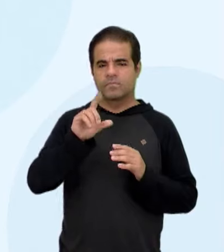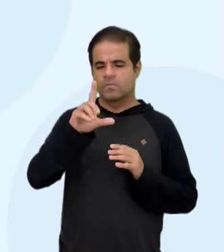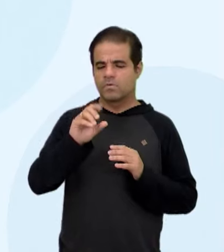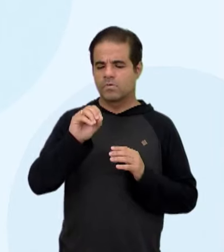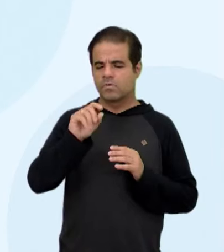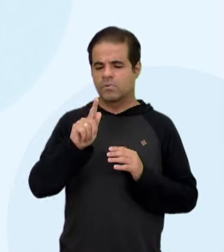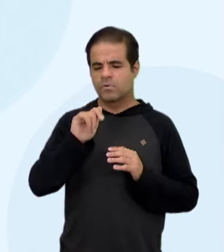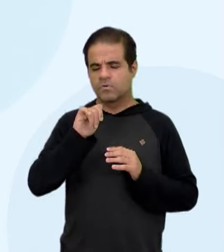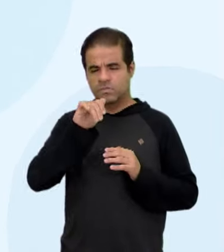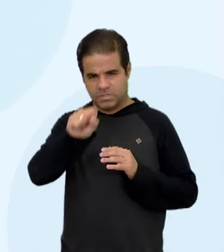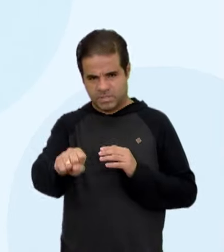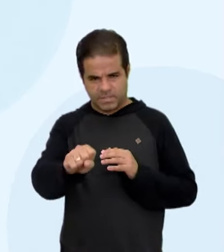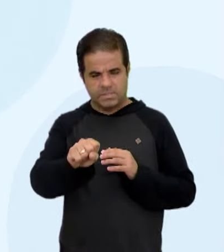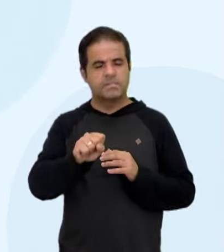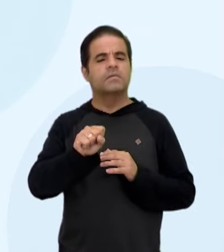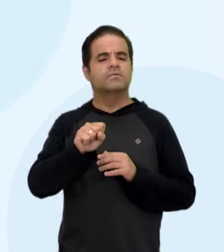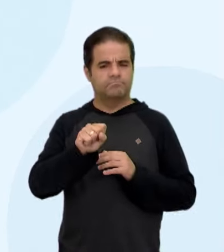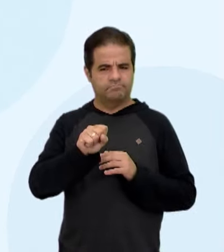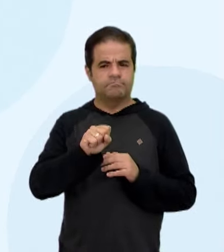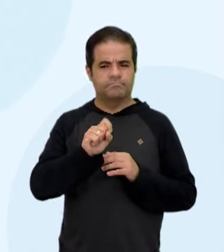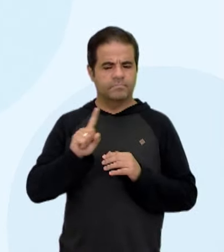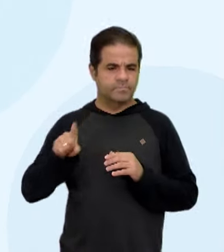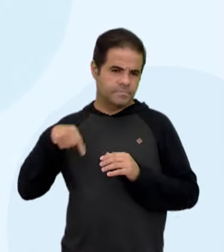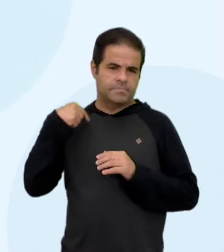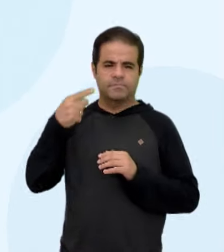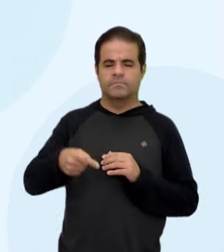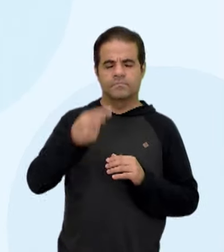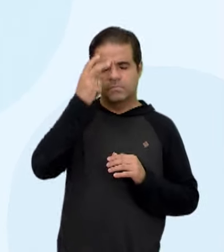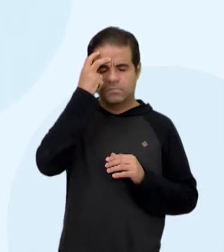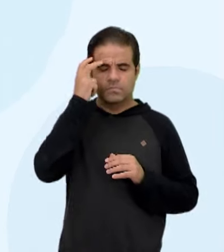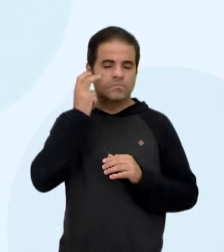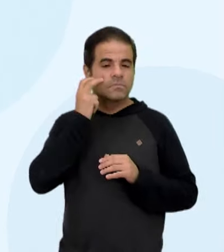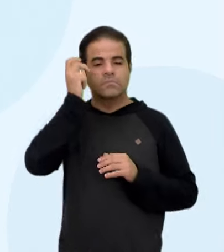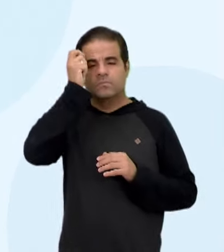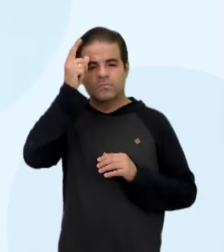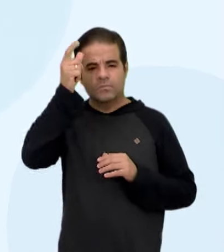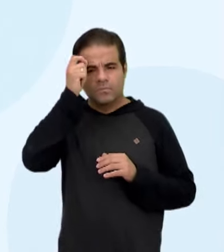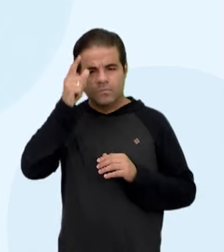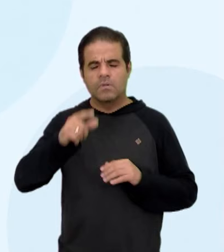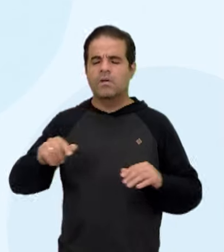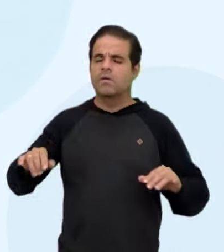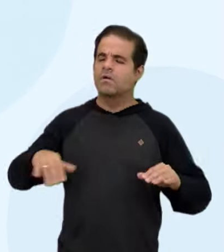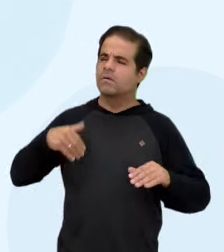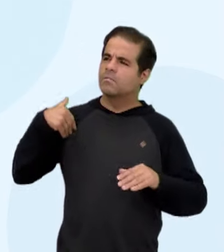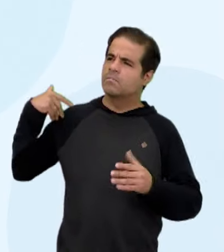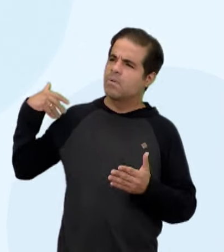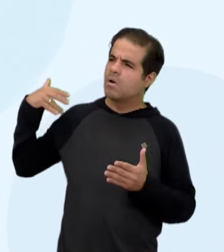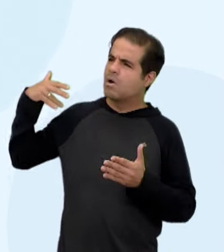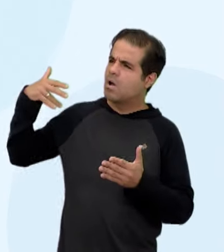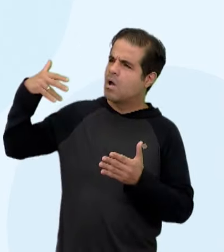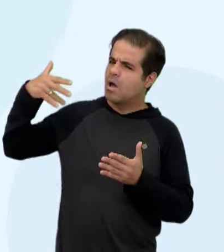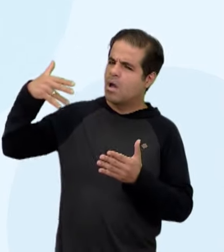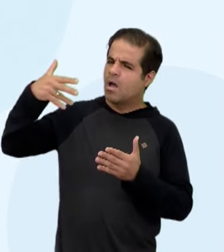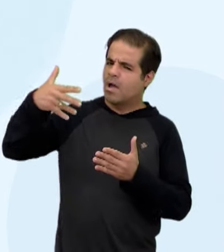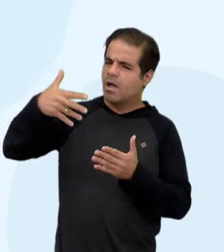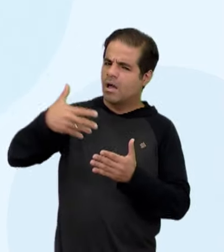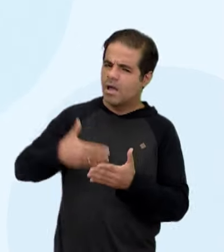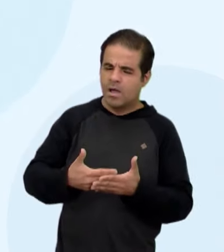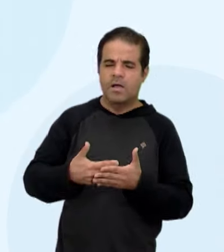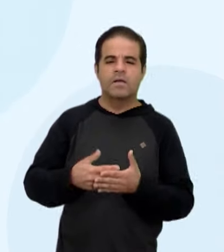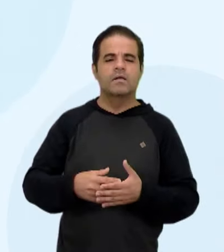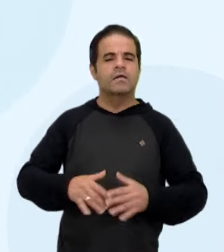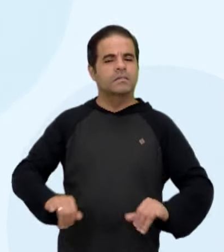E depois nós temos a nossa paisagem cultural, tá? Que é aquela que sofreu transformações como resultado